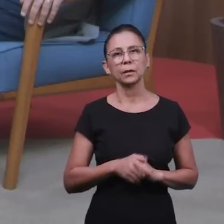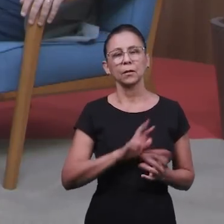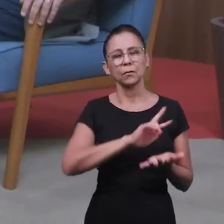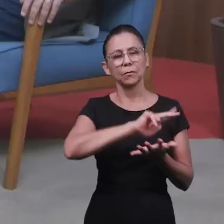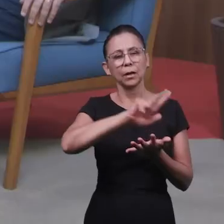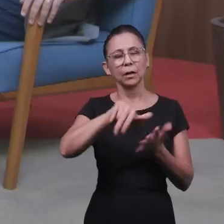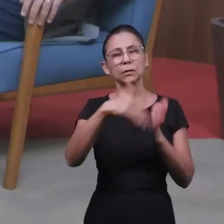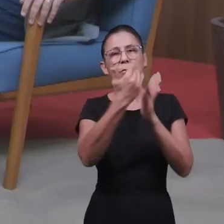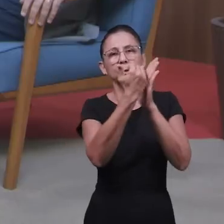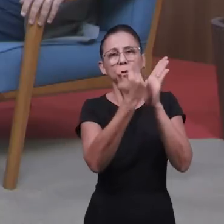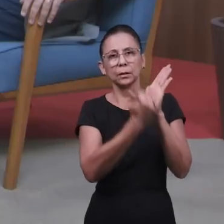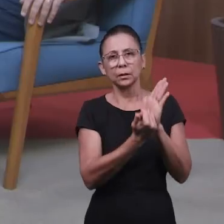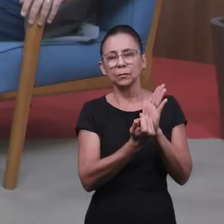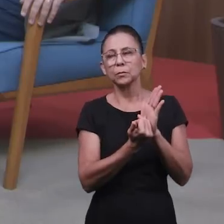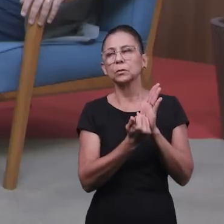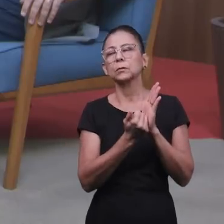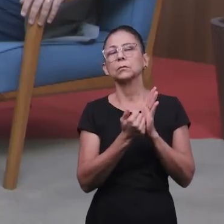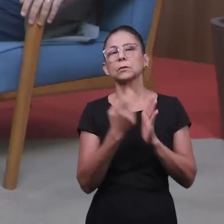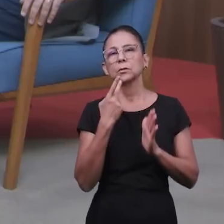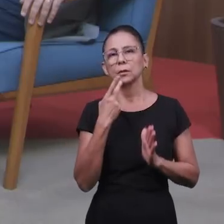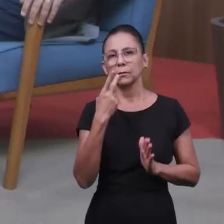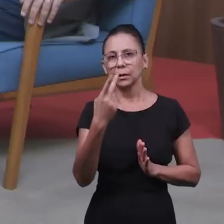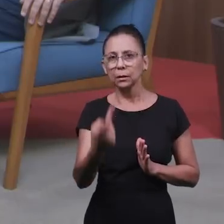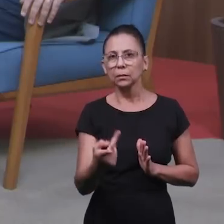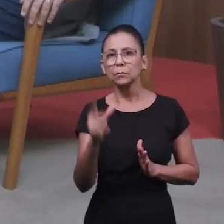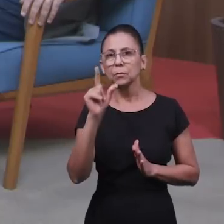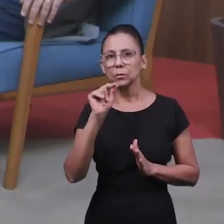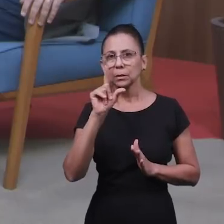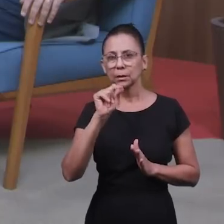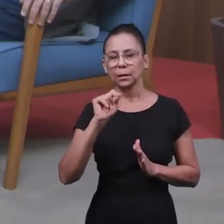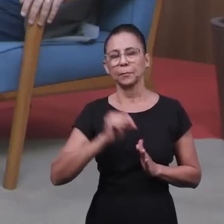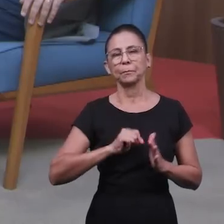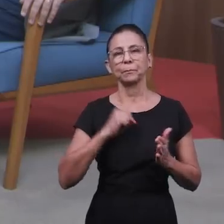o livro de Cantares tem expressões